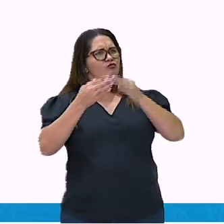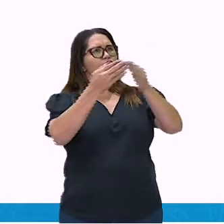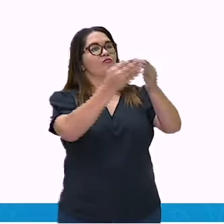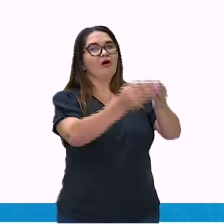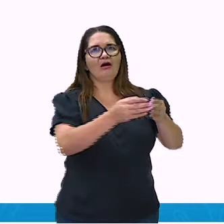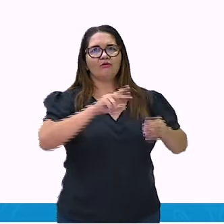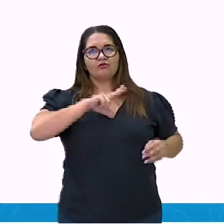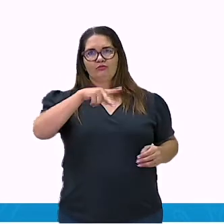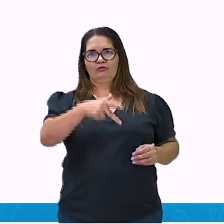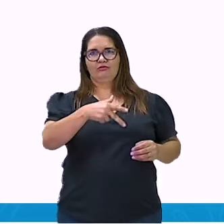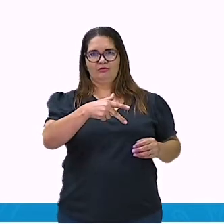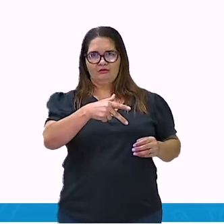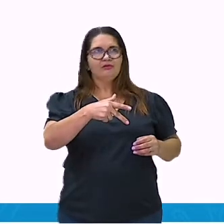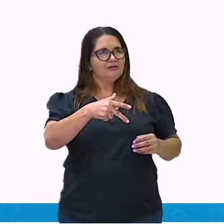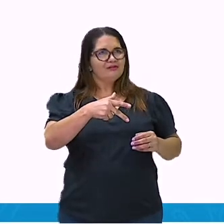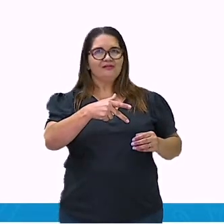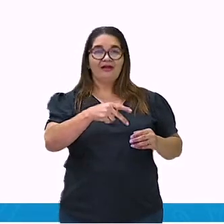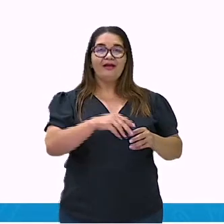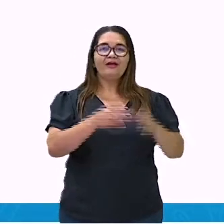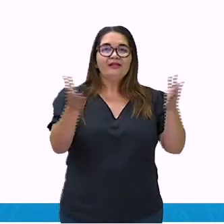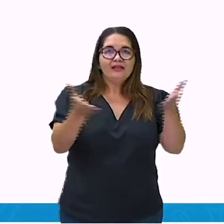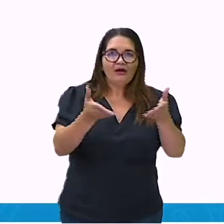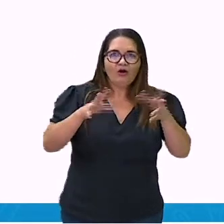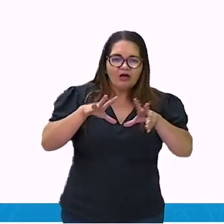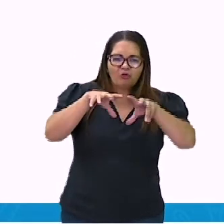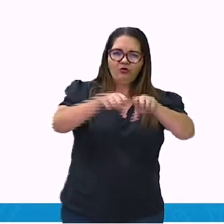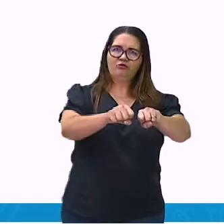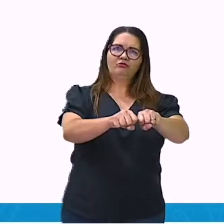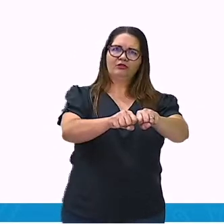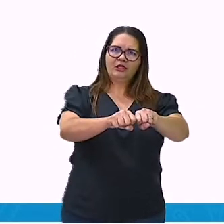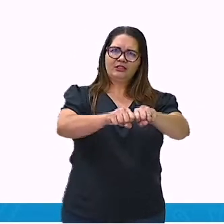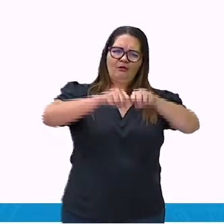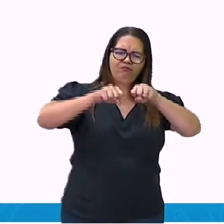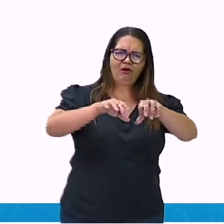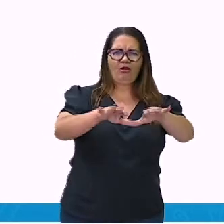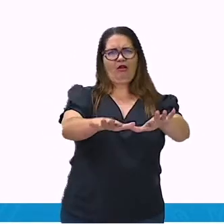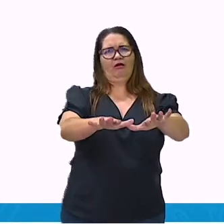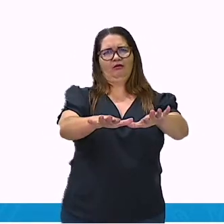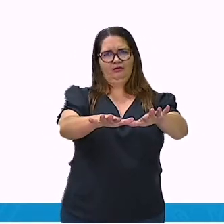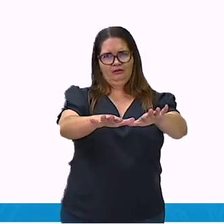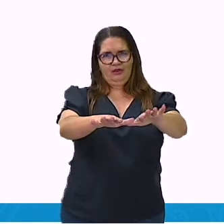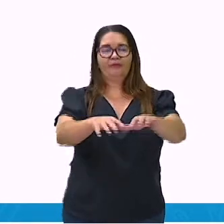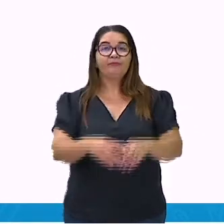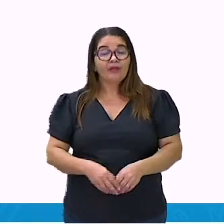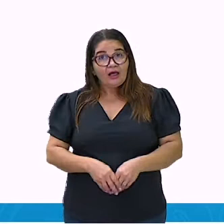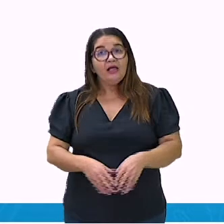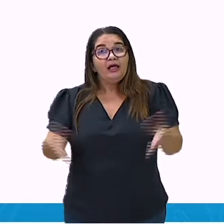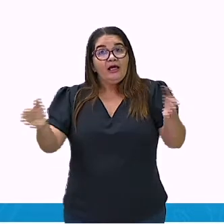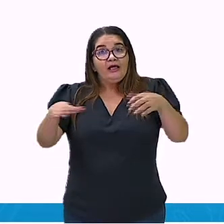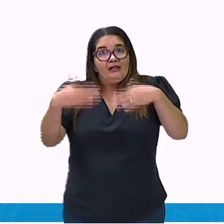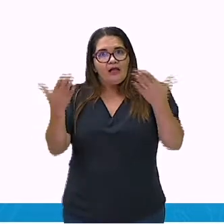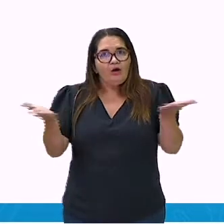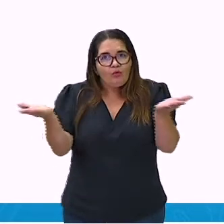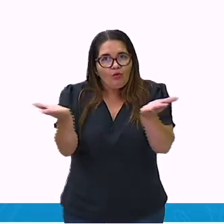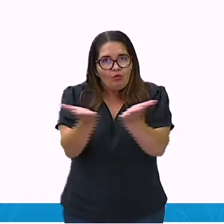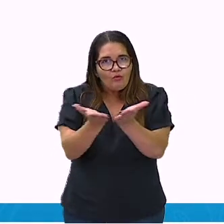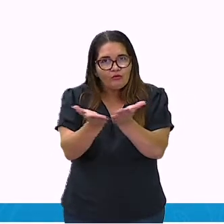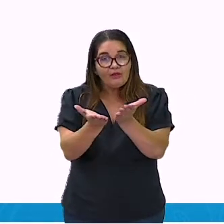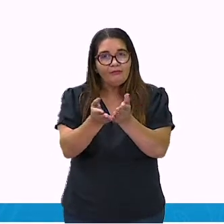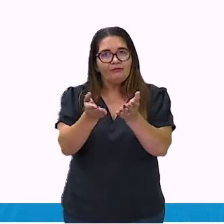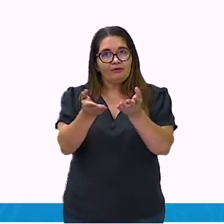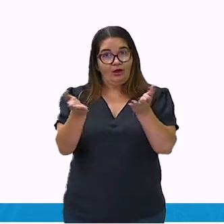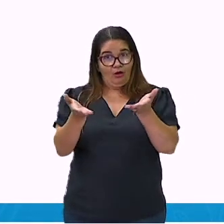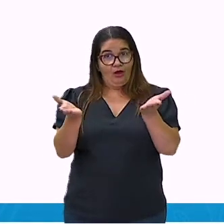riquezas. Hoje, o mundo ainda é colonizado. Alguns países, né, principalmente os países de